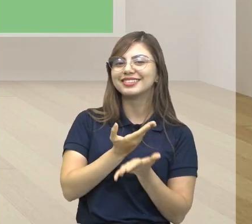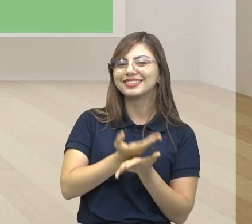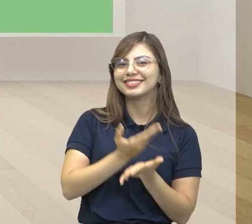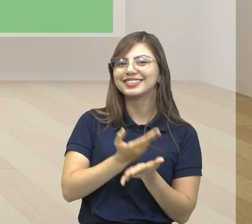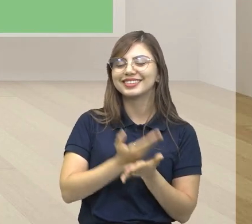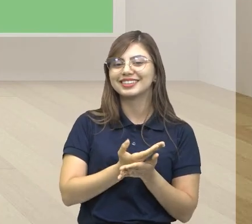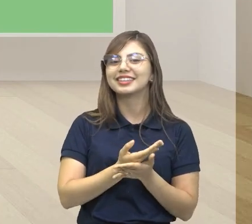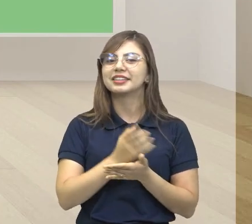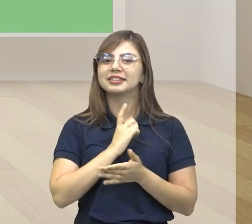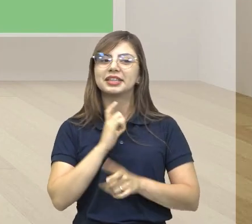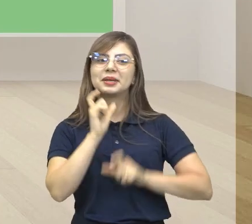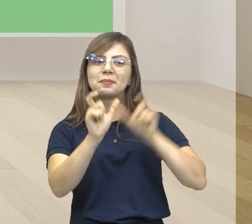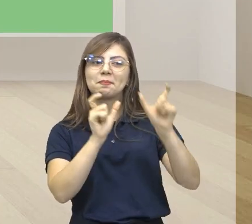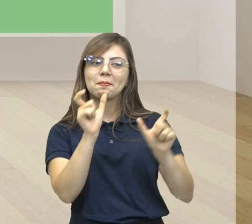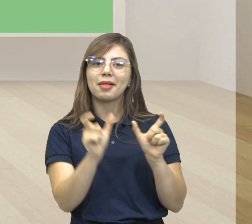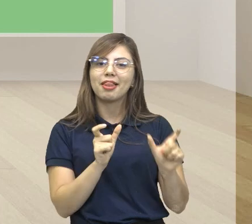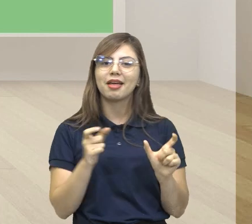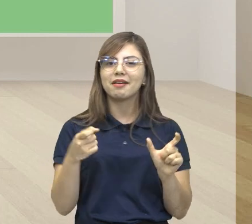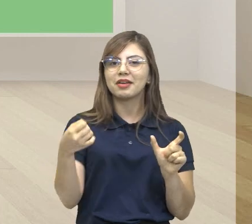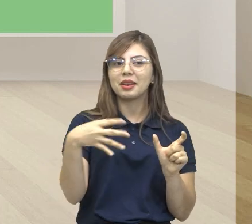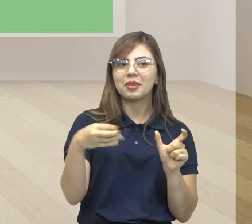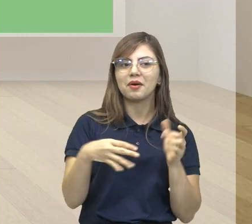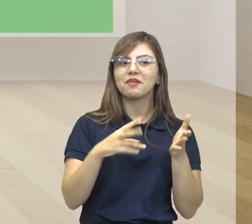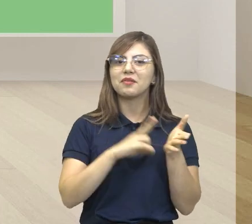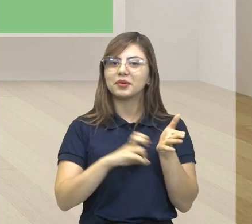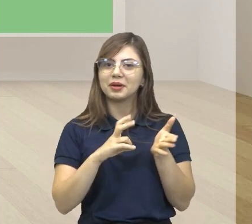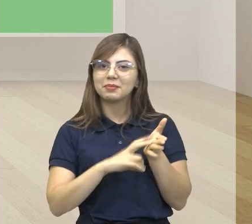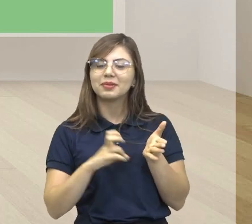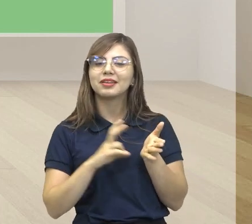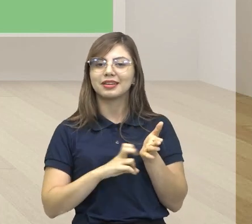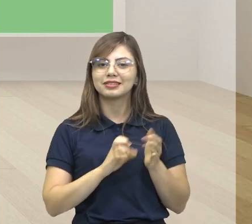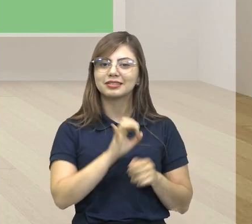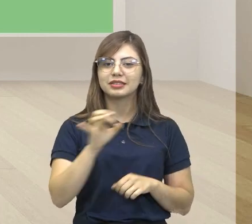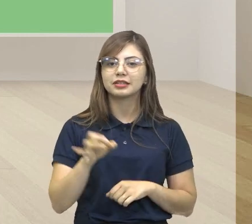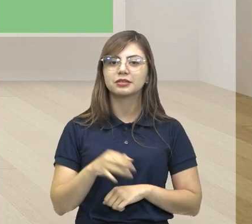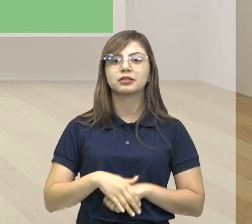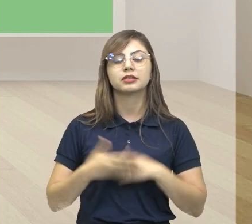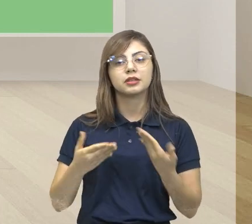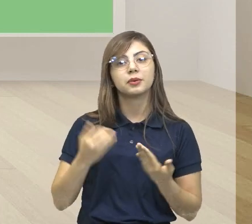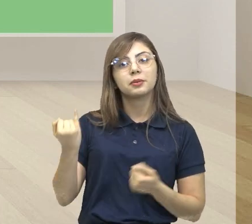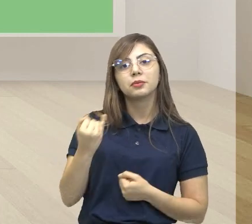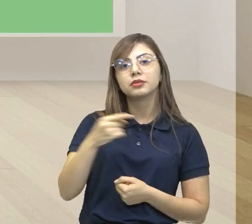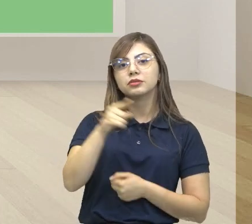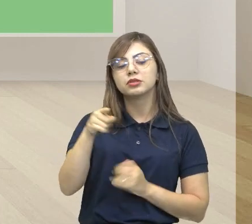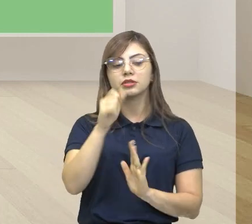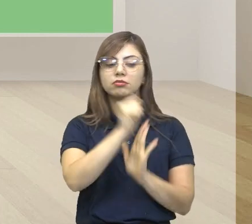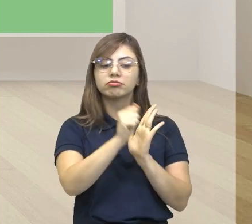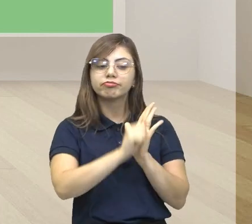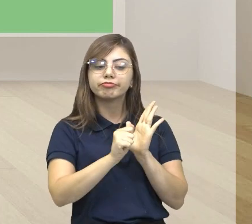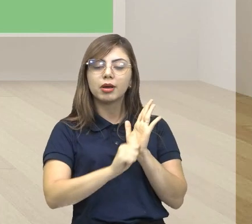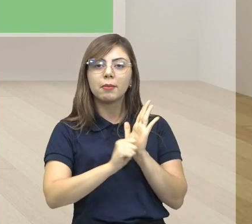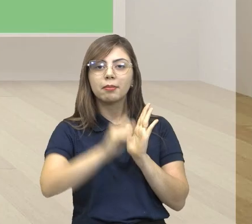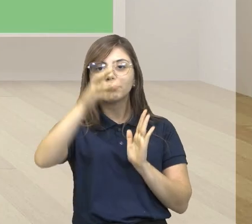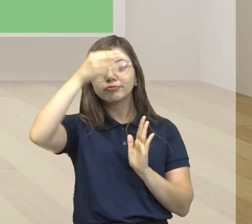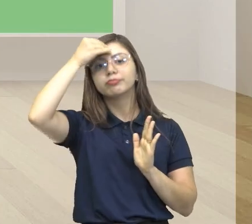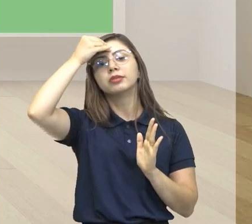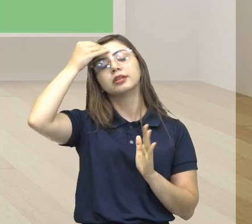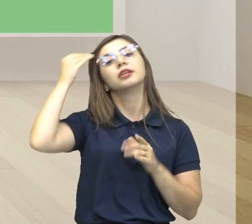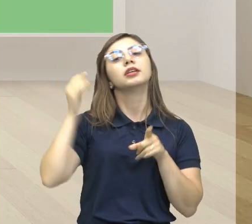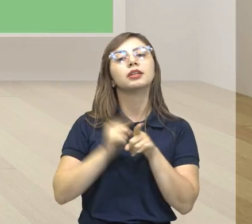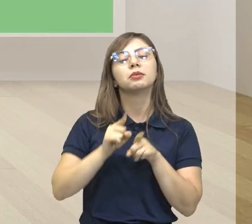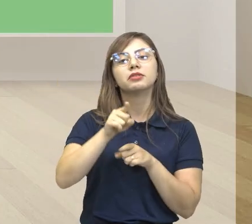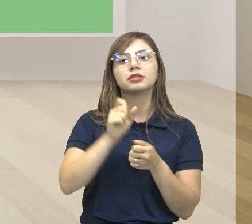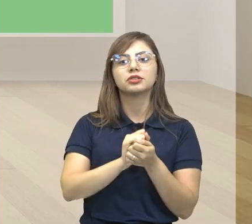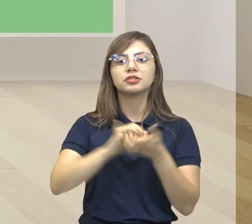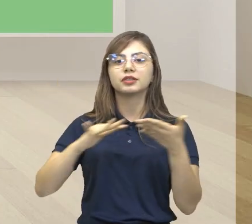tivemos várias palavrinhas novas, inclusive ali os pontos cardeais, é importante você terem anotado, memorizar e façam aquela atividade, tá?